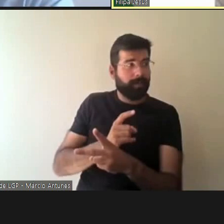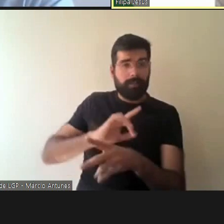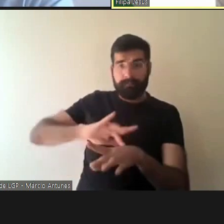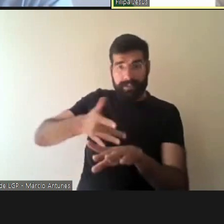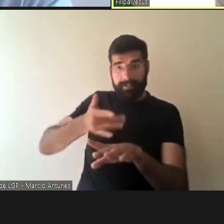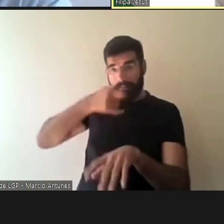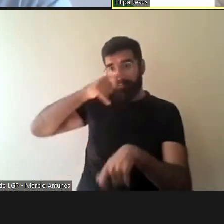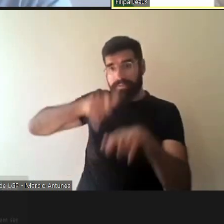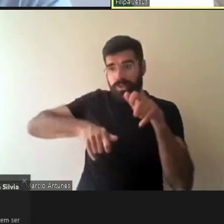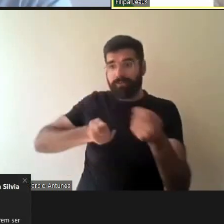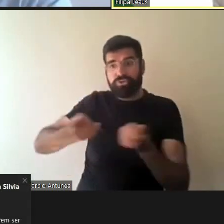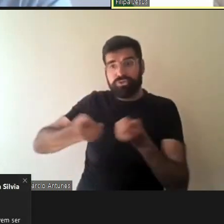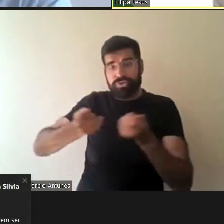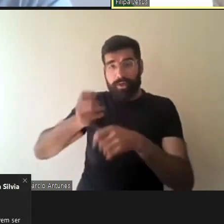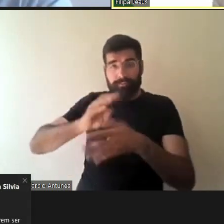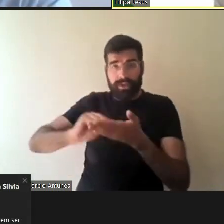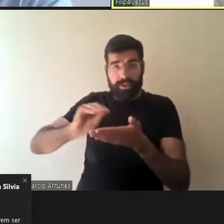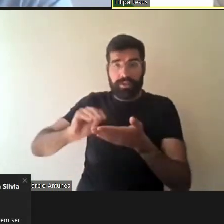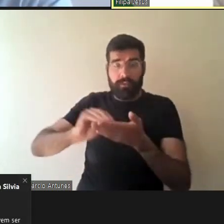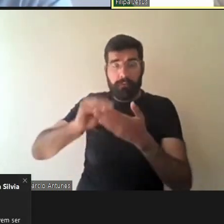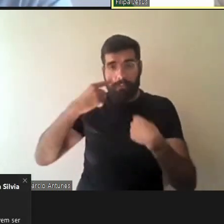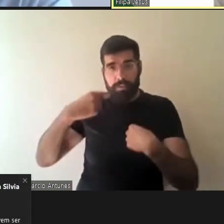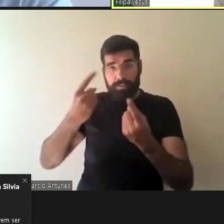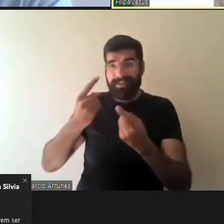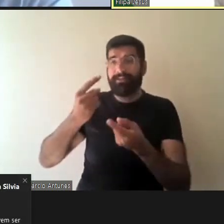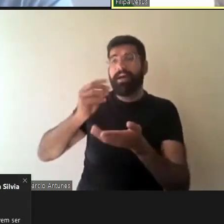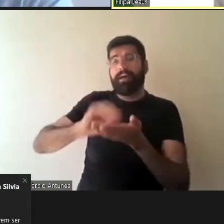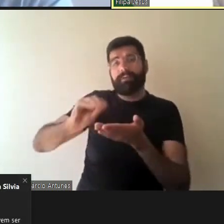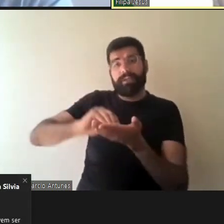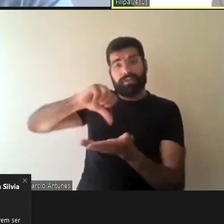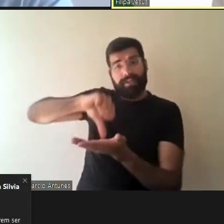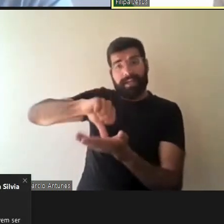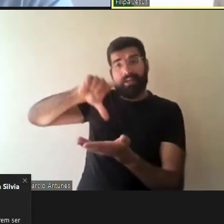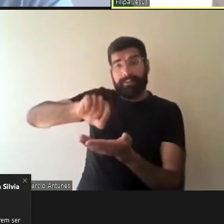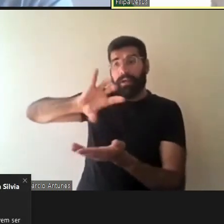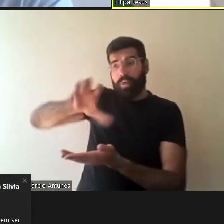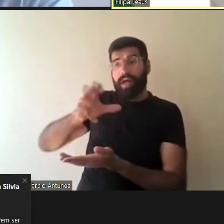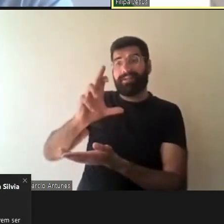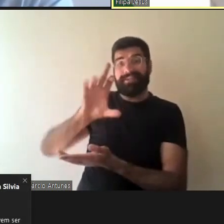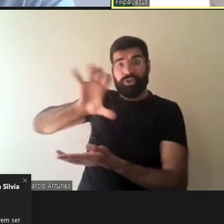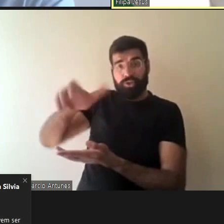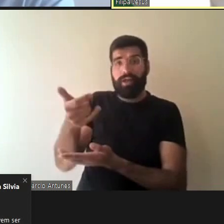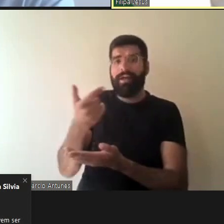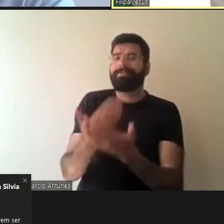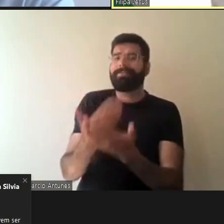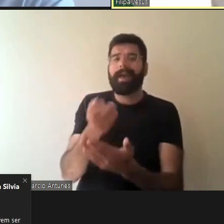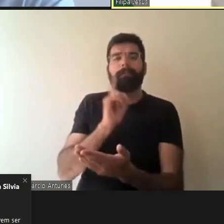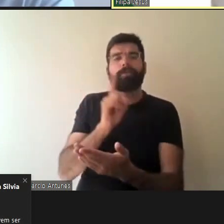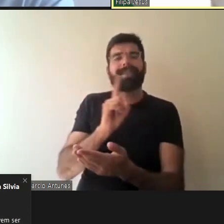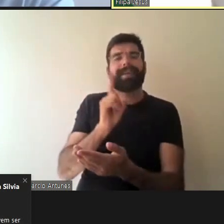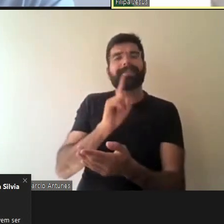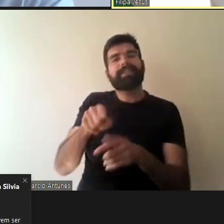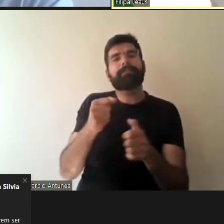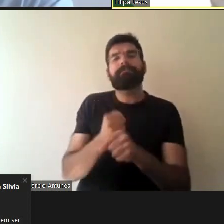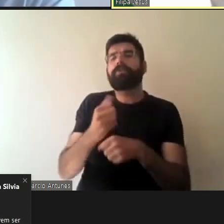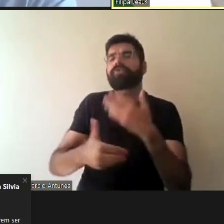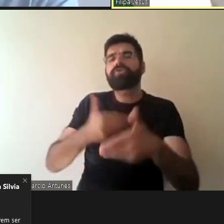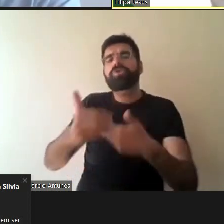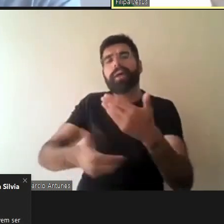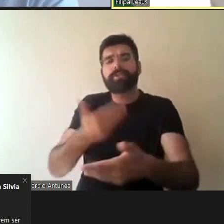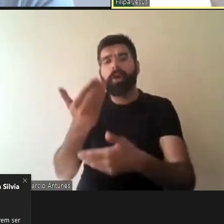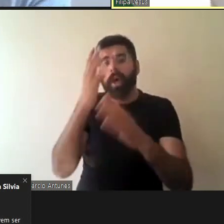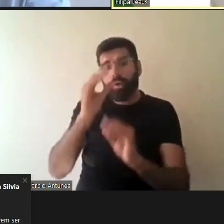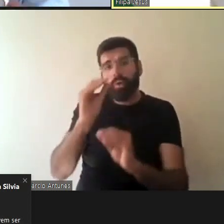da administração pública, da administração central e da administração regional e local, para valorizarem estes processos de qualificação, quer